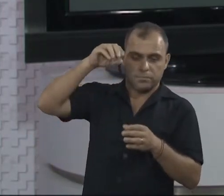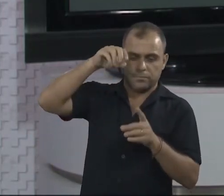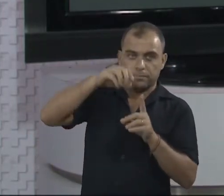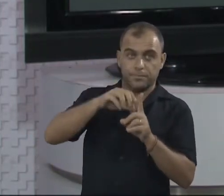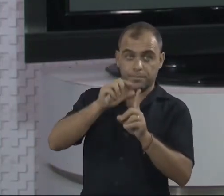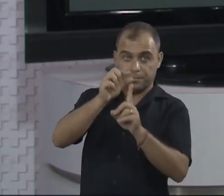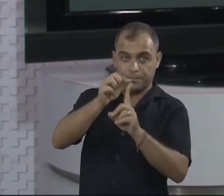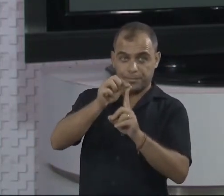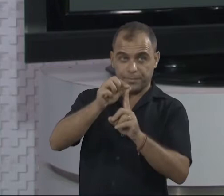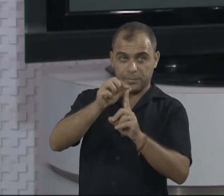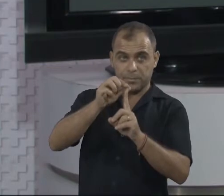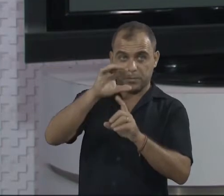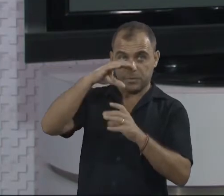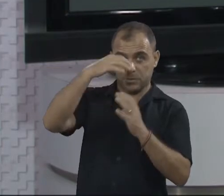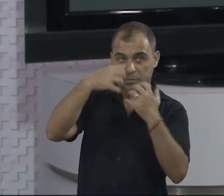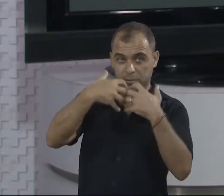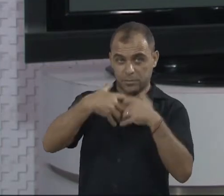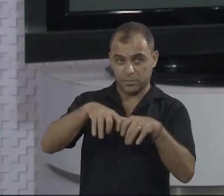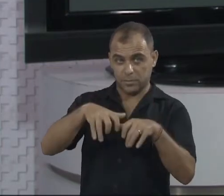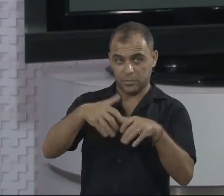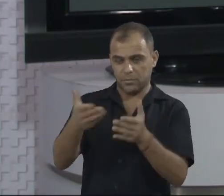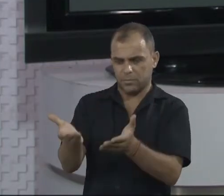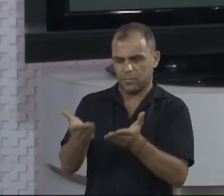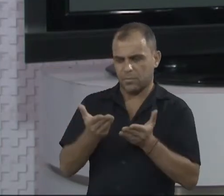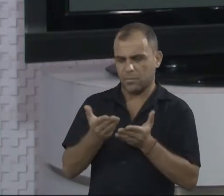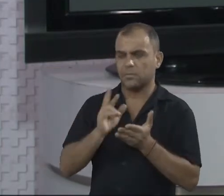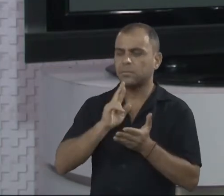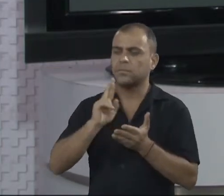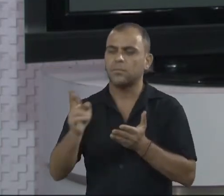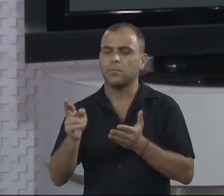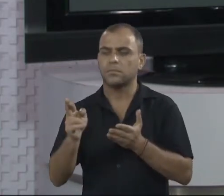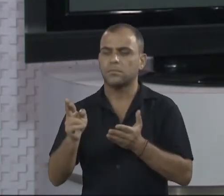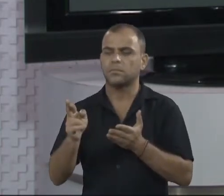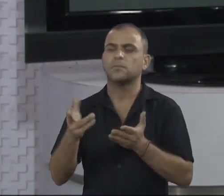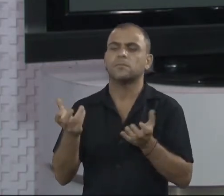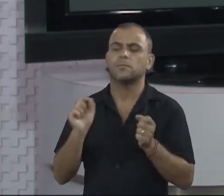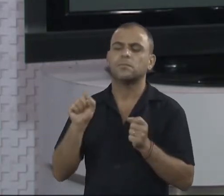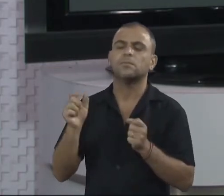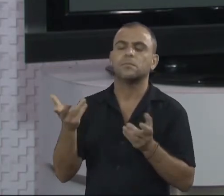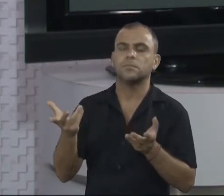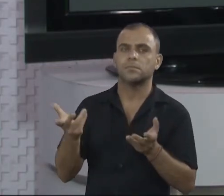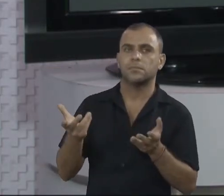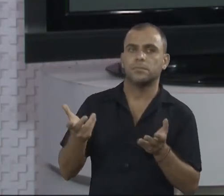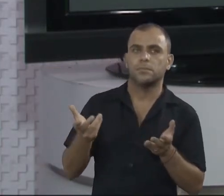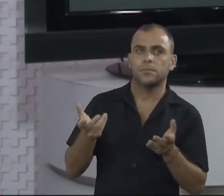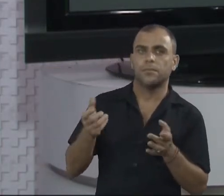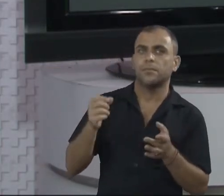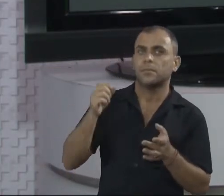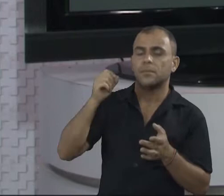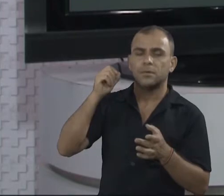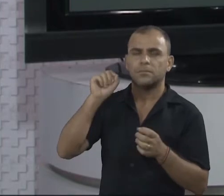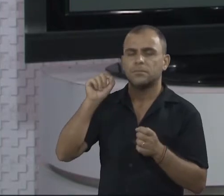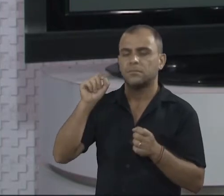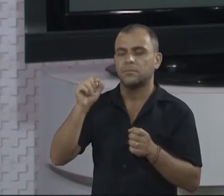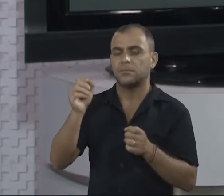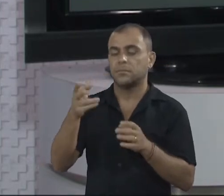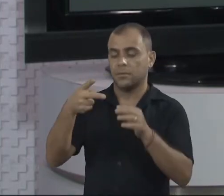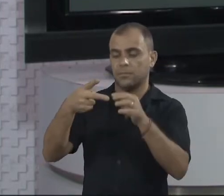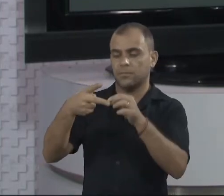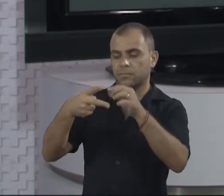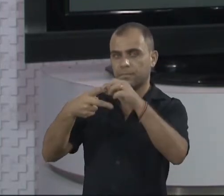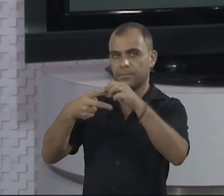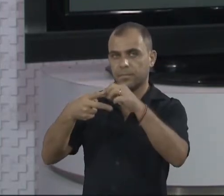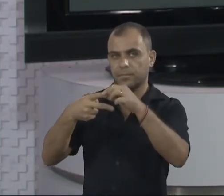depois trazer essa resposta de volta sobre o que você vai resolver fazer, né? O sistema nervoso periférico, pessoal, ele é dividido em